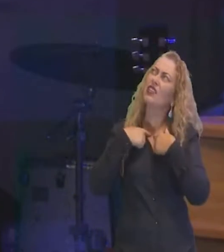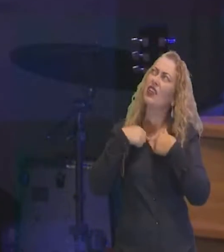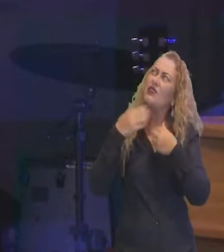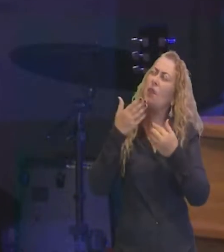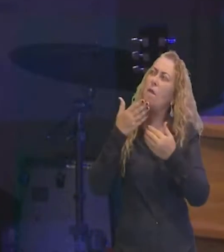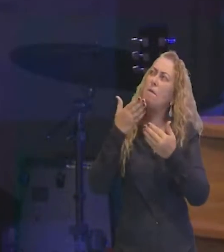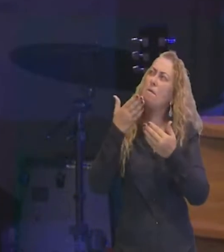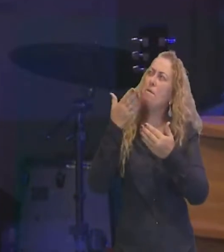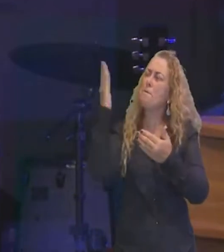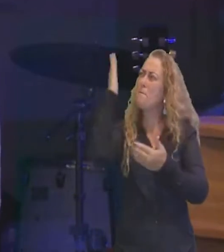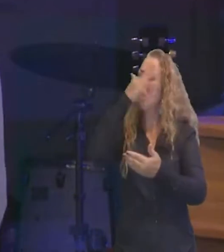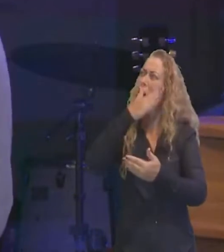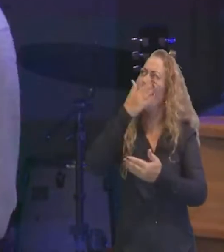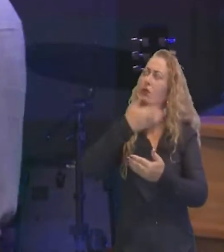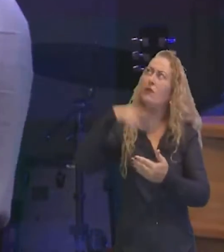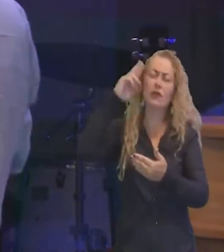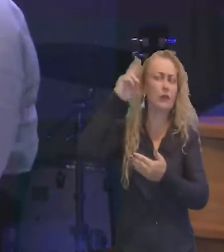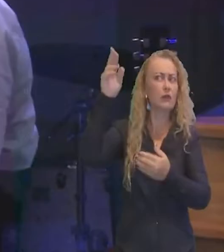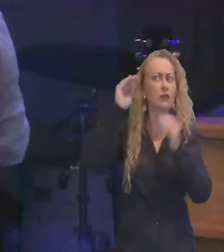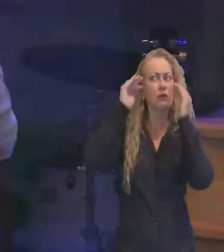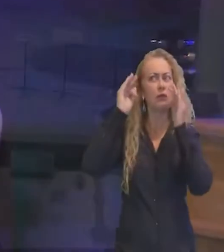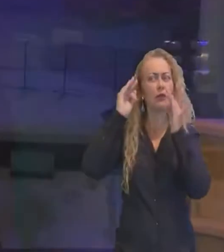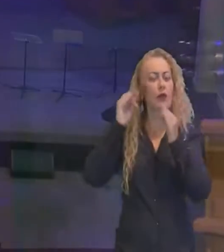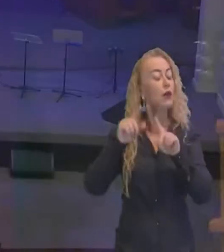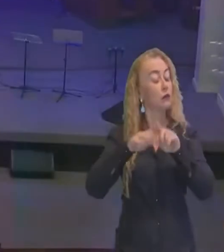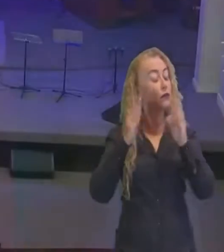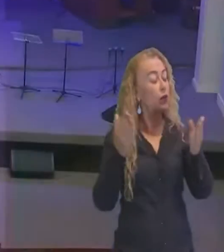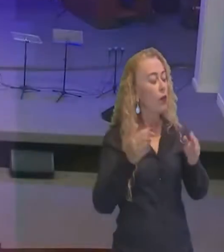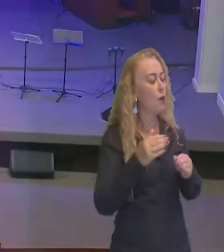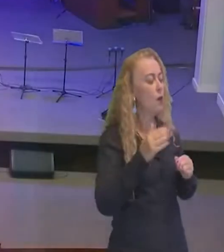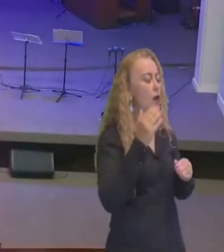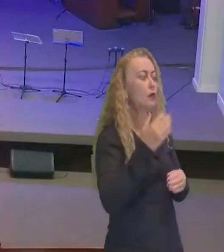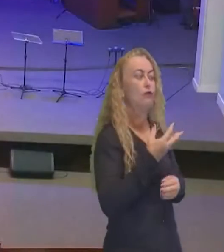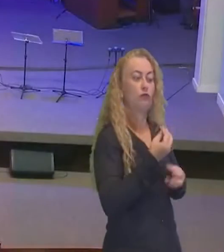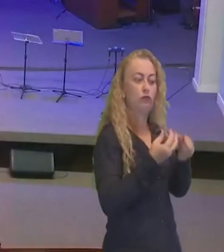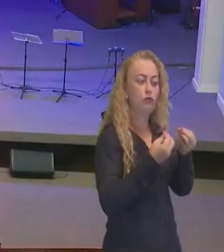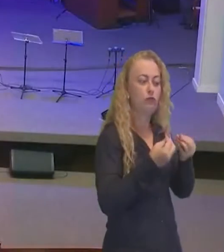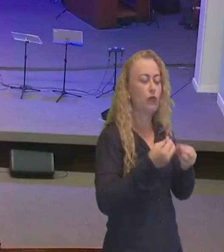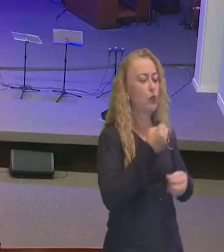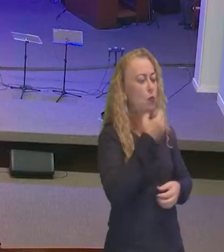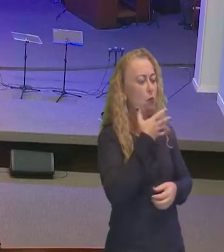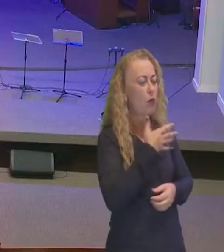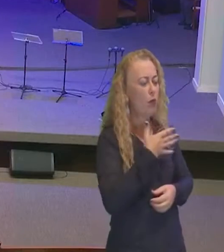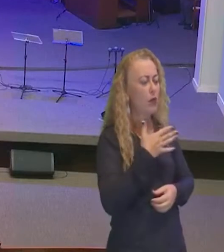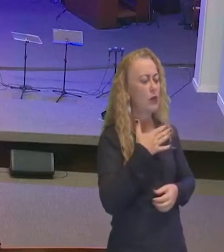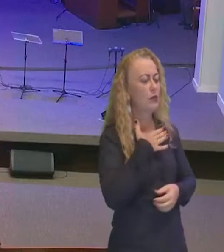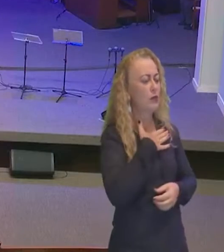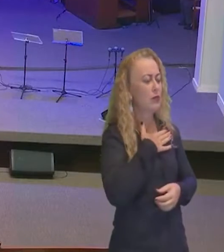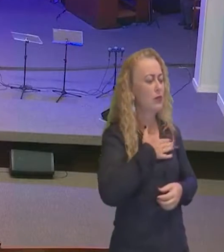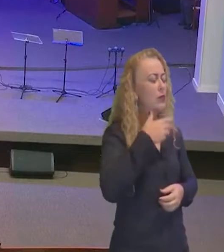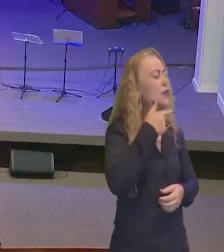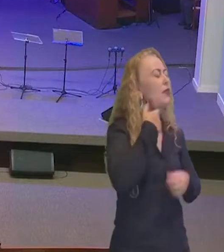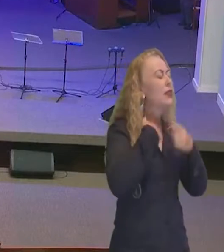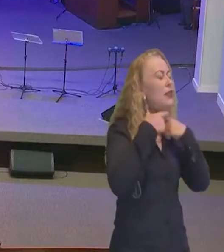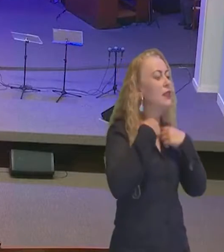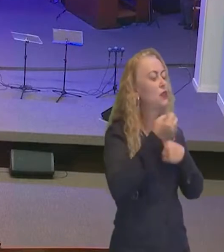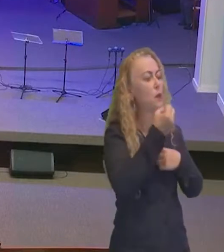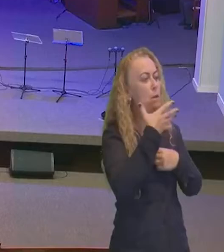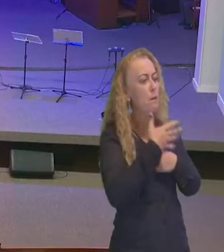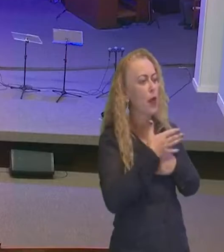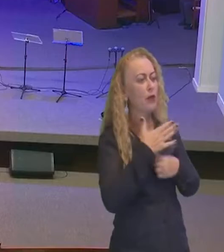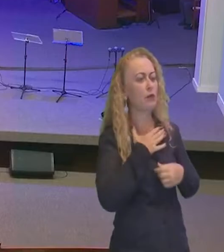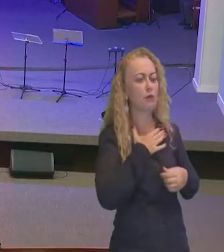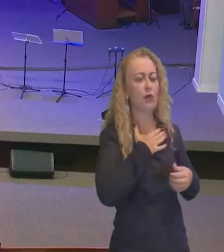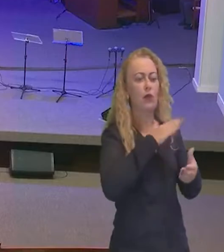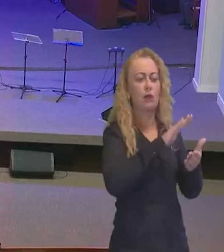meu casamento, eu quero que o meu lar, quero que a minha família esteja debaixo da cobertura. Que coisa maravilhosa,